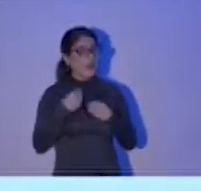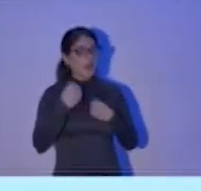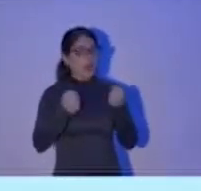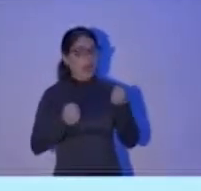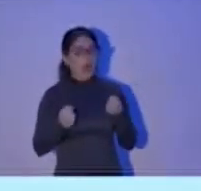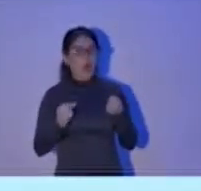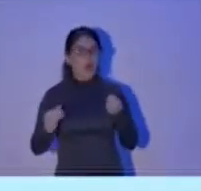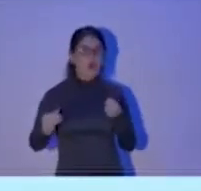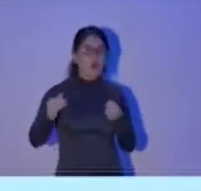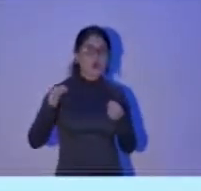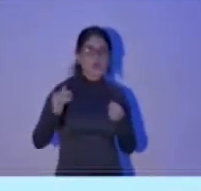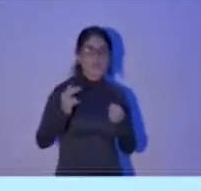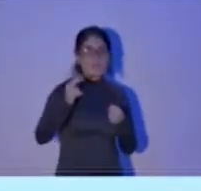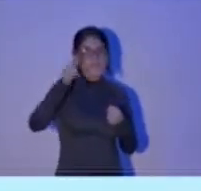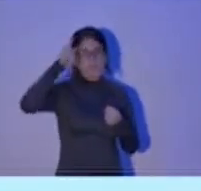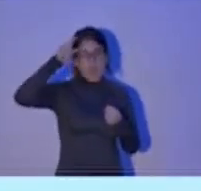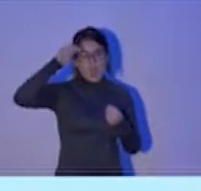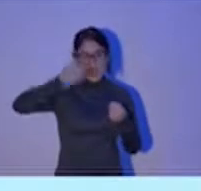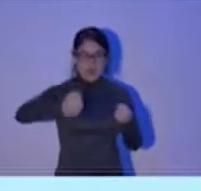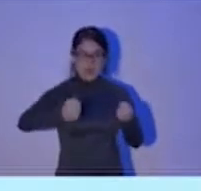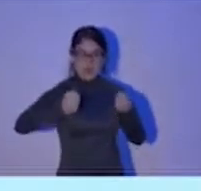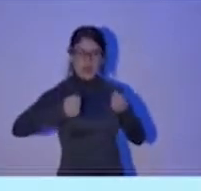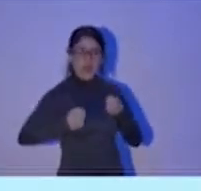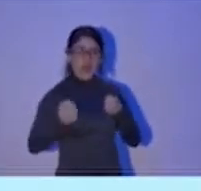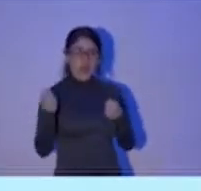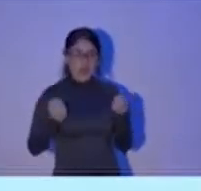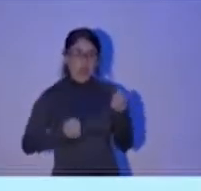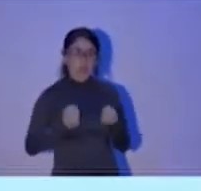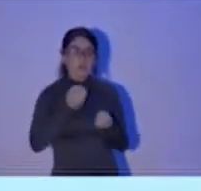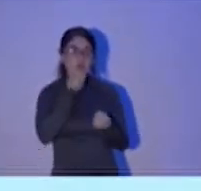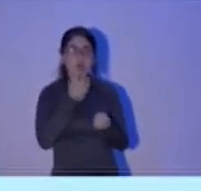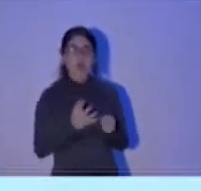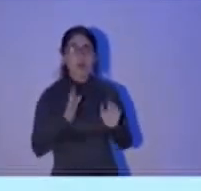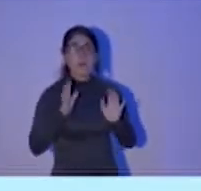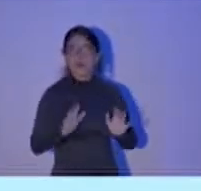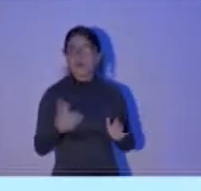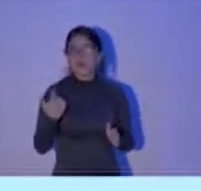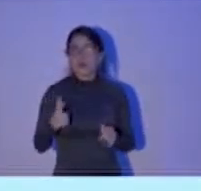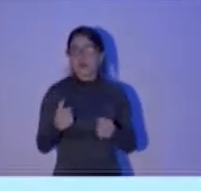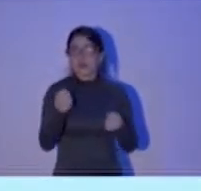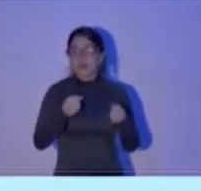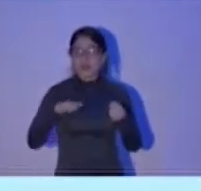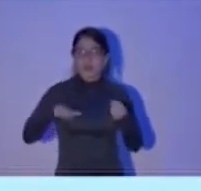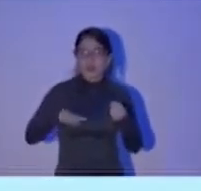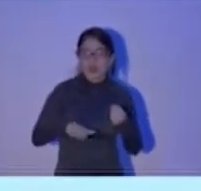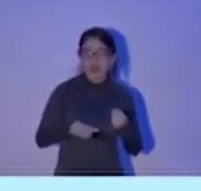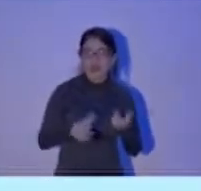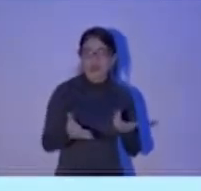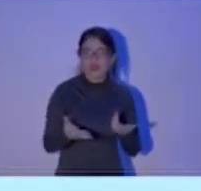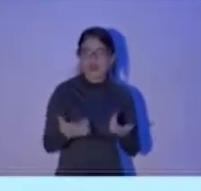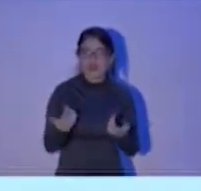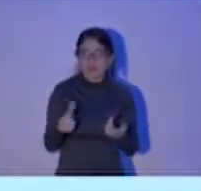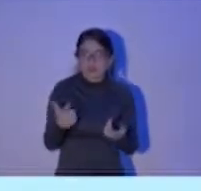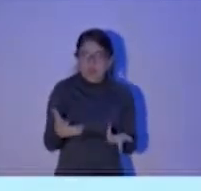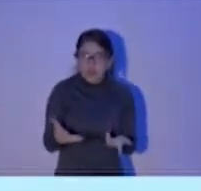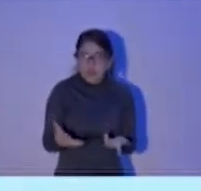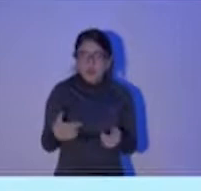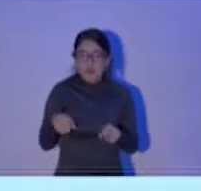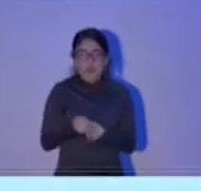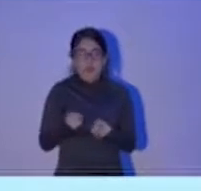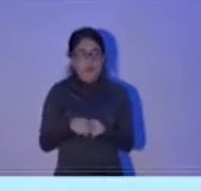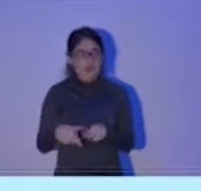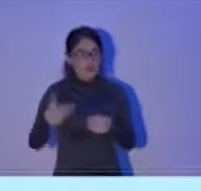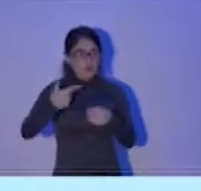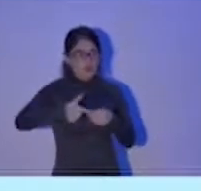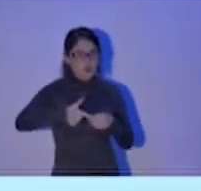Porque você me dá um carro muito bom, em que eu não tenho garagem para guardar e não tenho dinheiro para botar gasolina. O carro vai